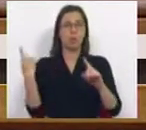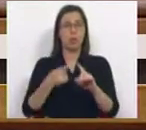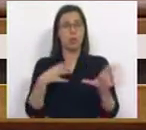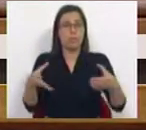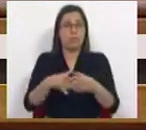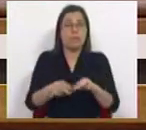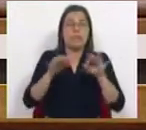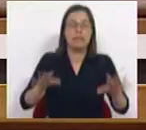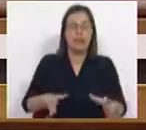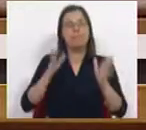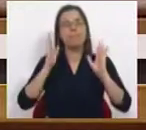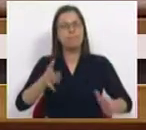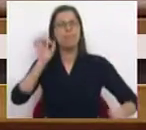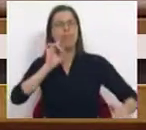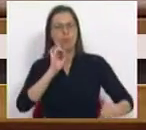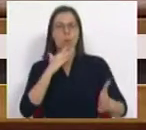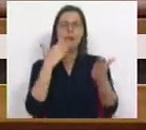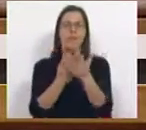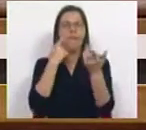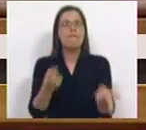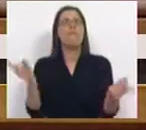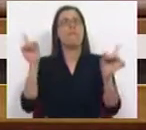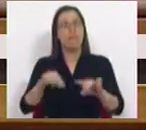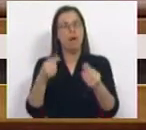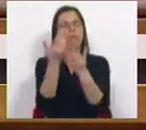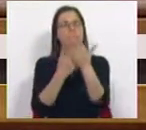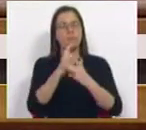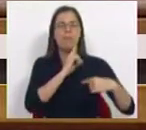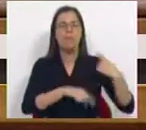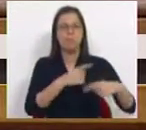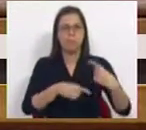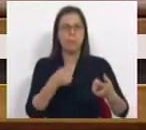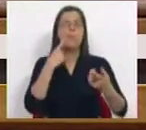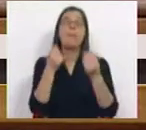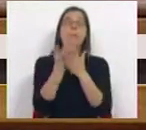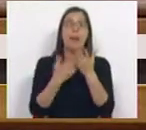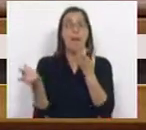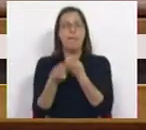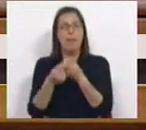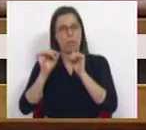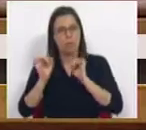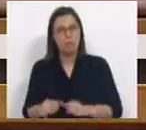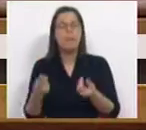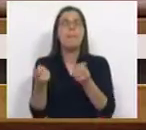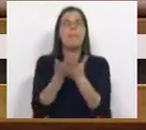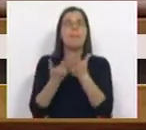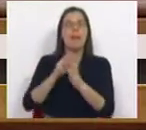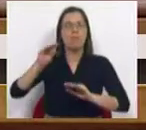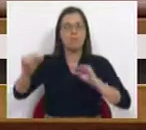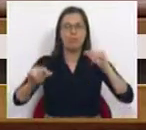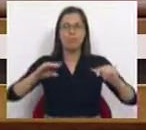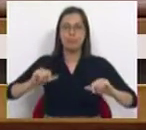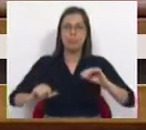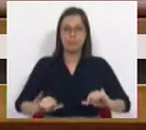coletivos. É preciso valorizar e fazer renascer os mercados tradicionais, os mercados de proximidade, os mercados